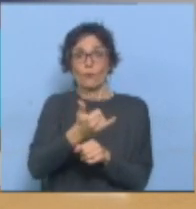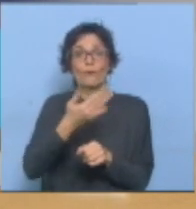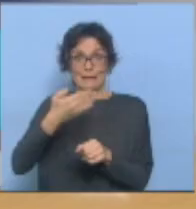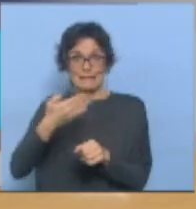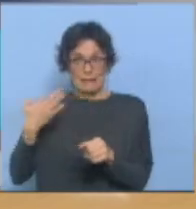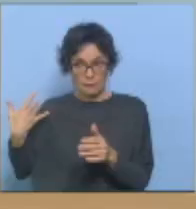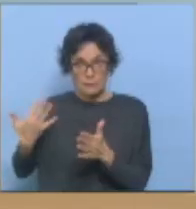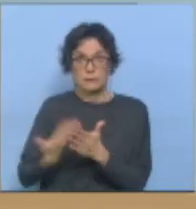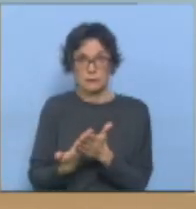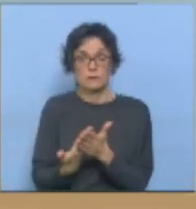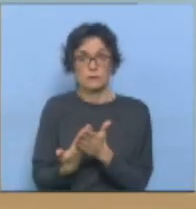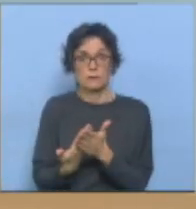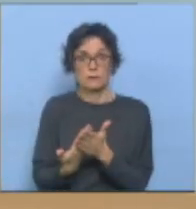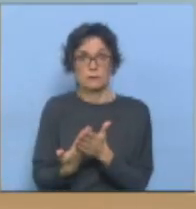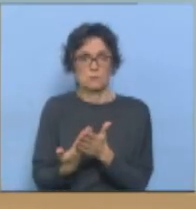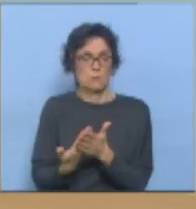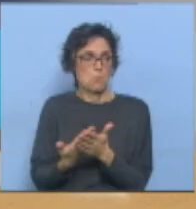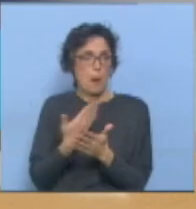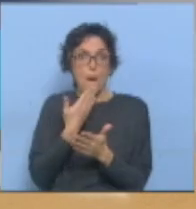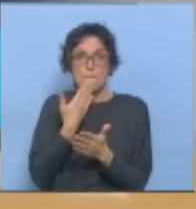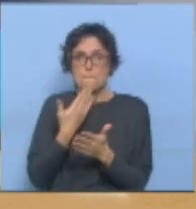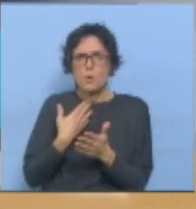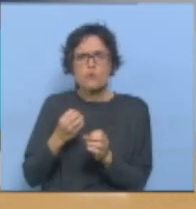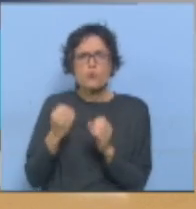os doentes, nem os seus familiares? Não.